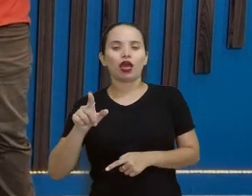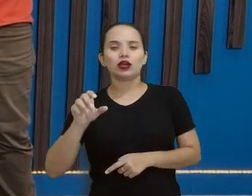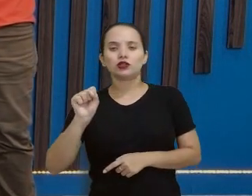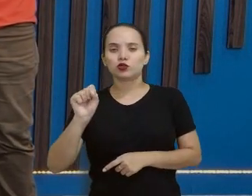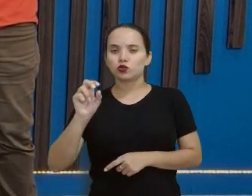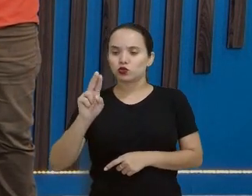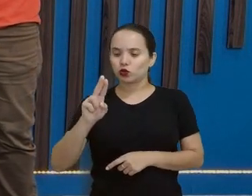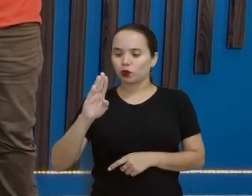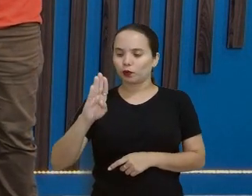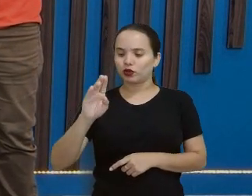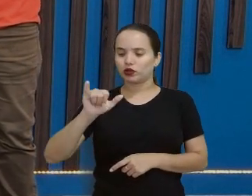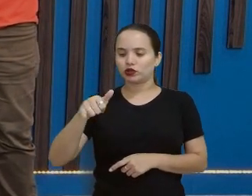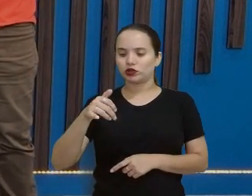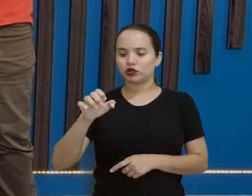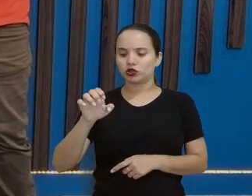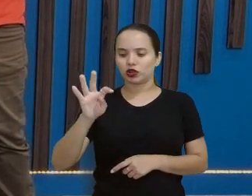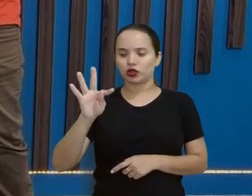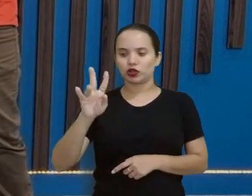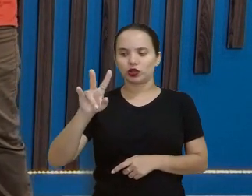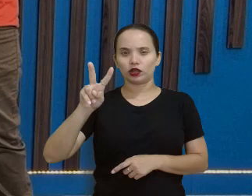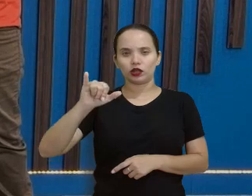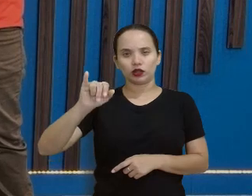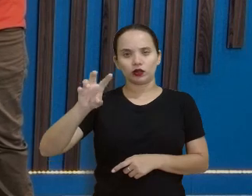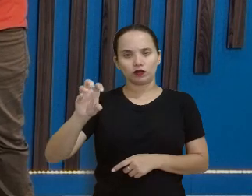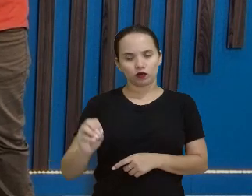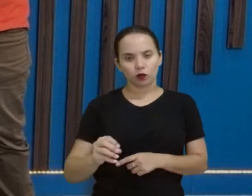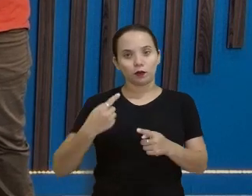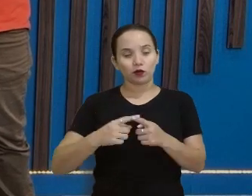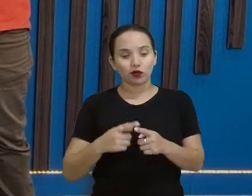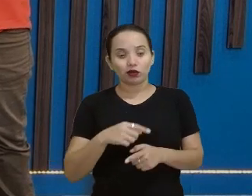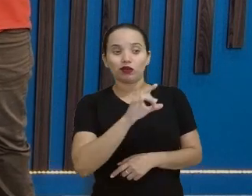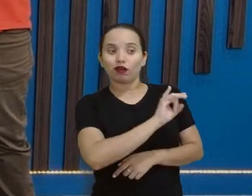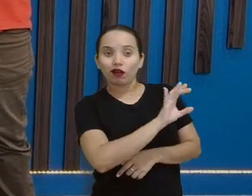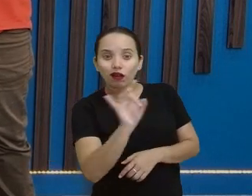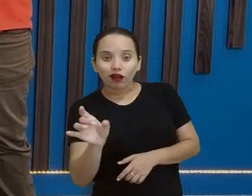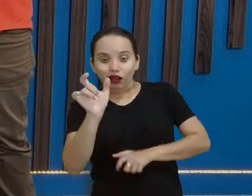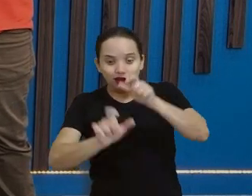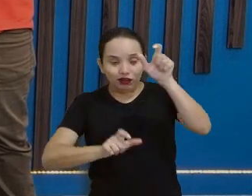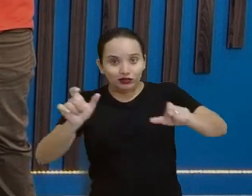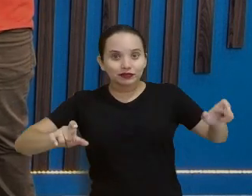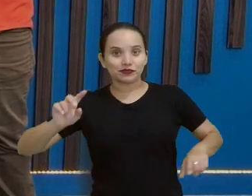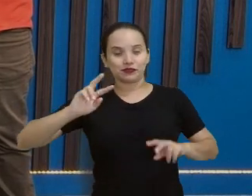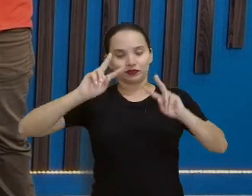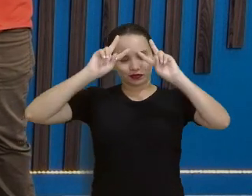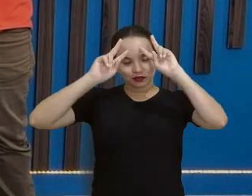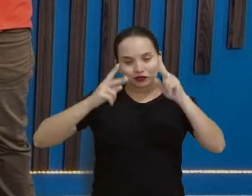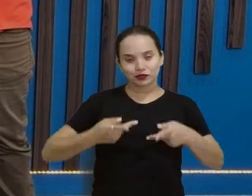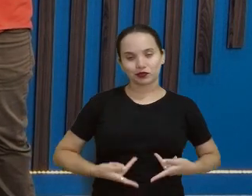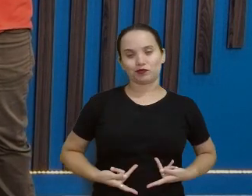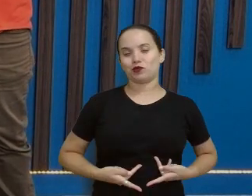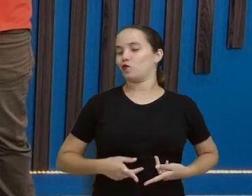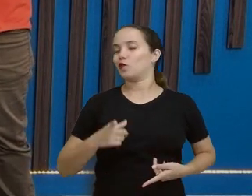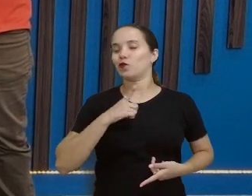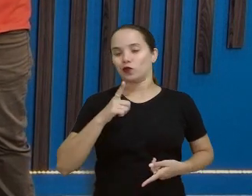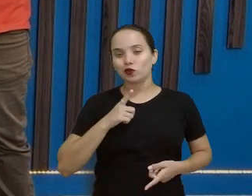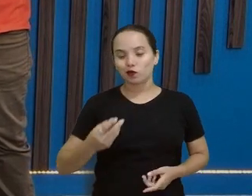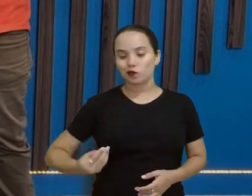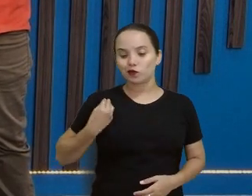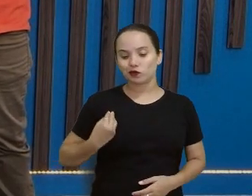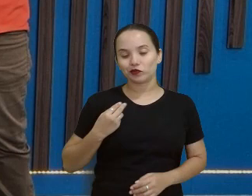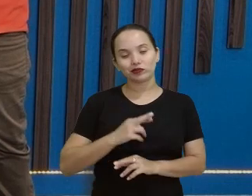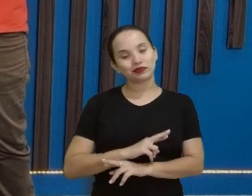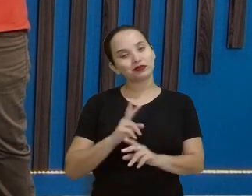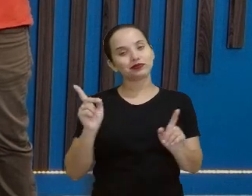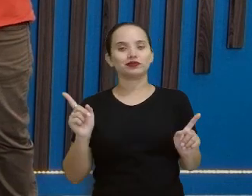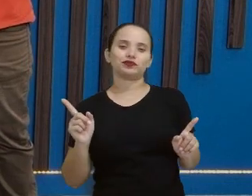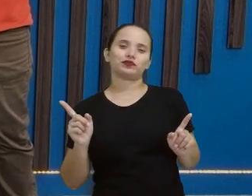Que cada ser humano vai ter uma vivência diferente. Sim. Então, não tem como eu falar, por mais que a gente esteja falando aqui de forma geral, como falar